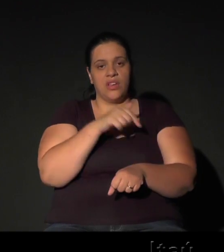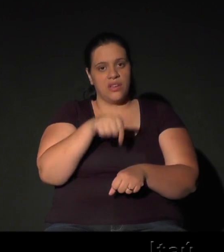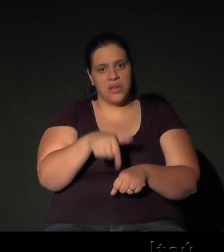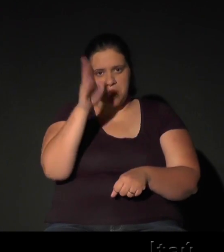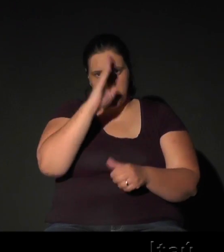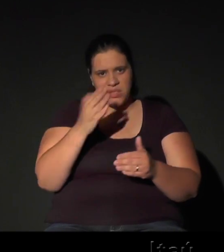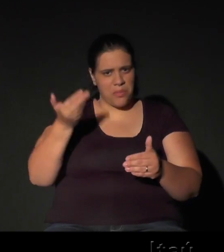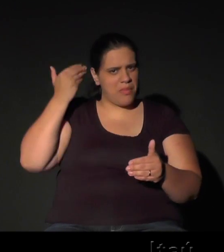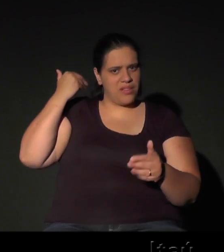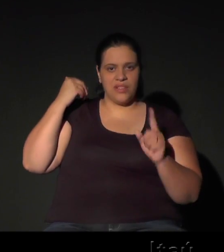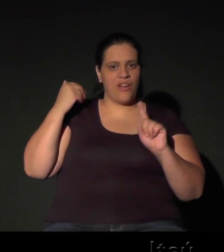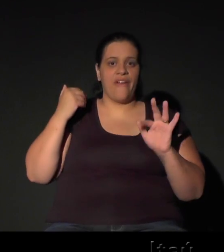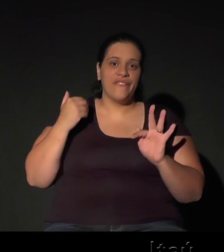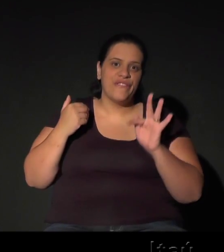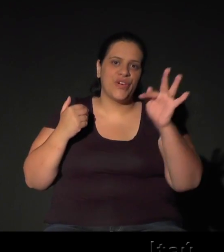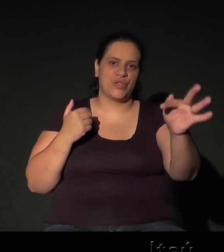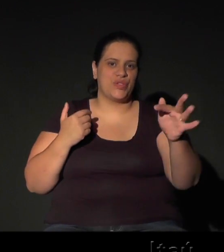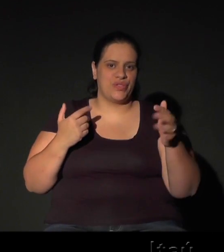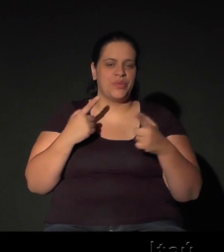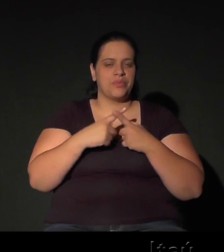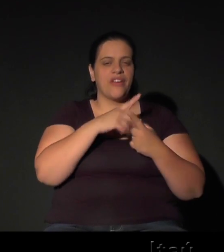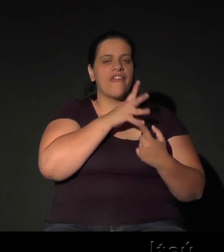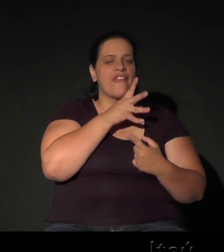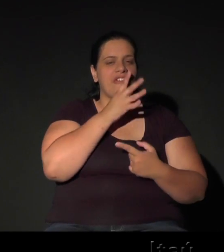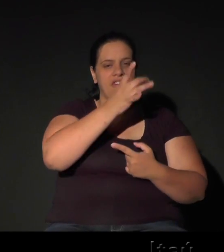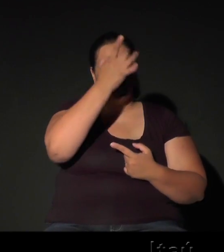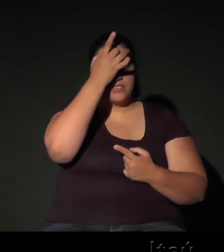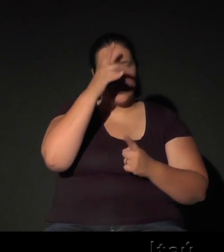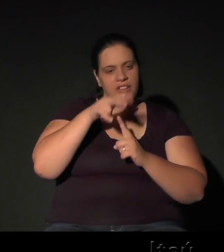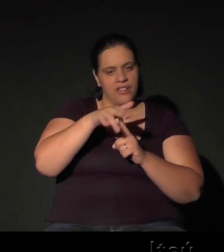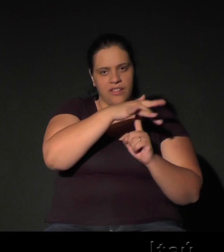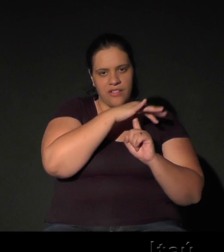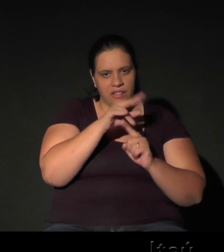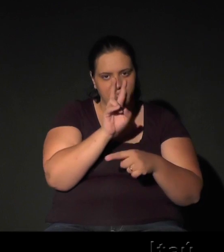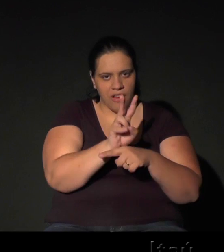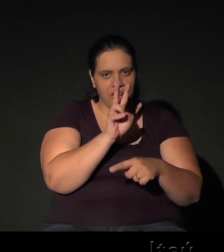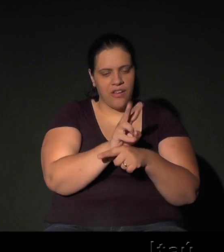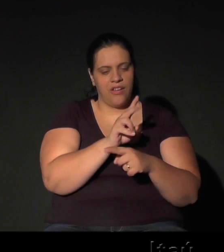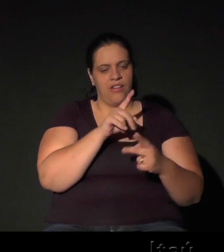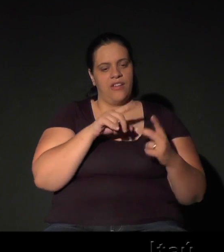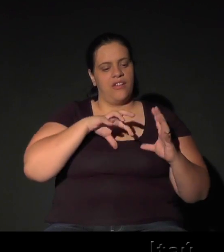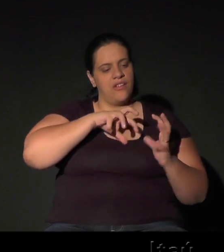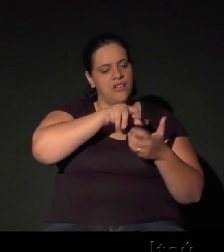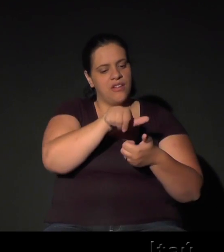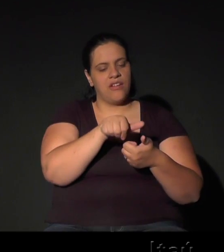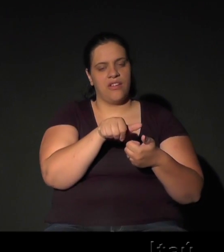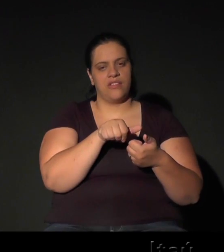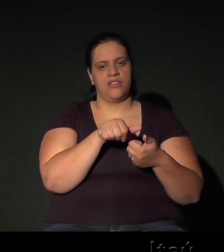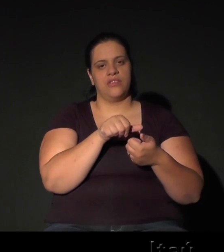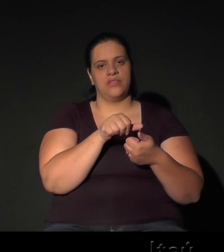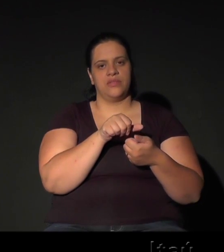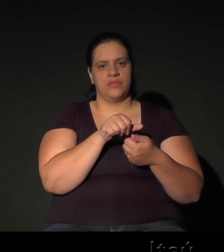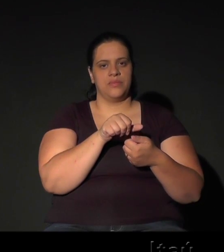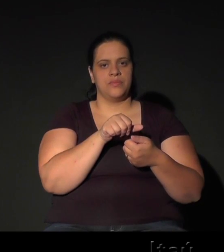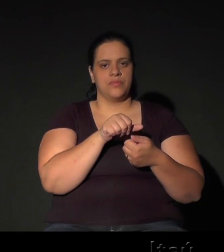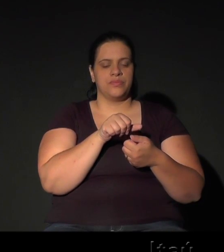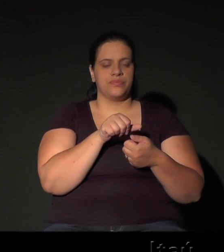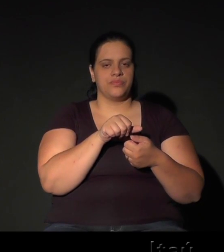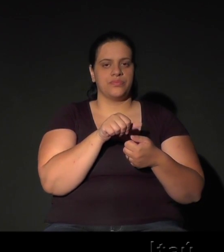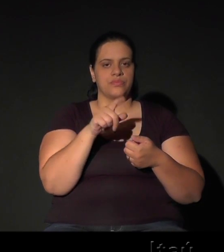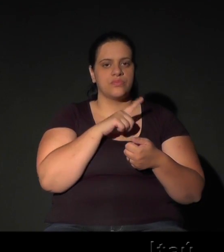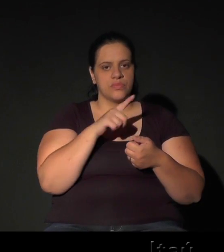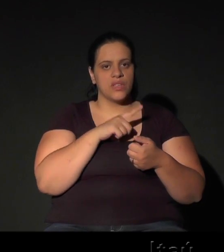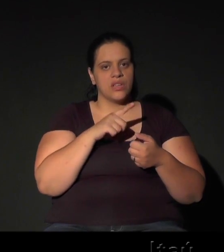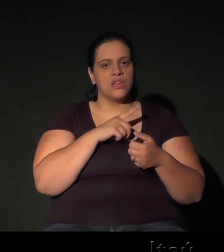do Brasil is são futuro se a gente for pensar no discurso Ecológico se a gente for pensar num na num planeta na no em estado